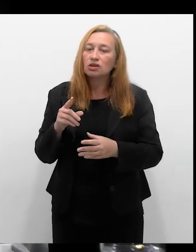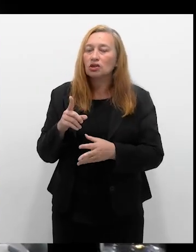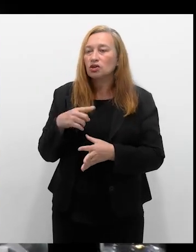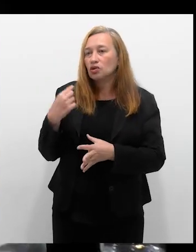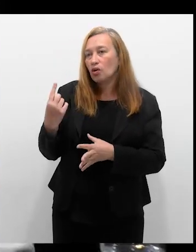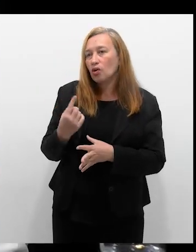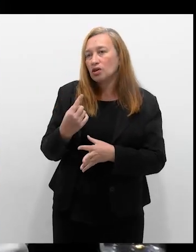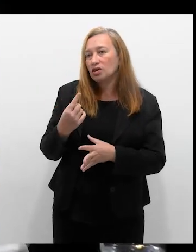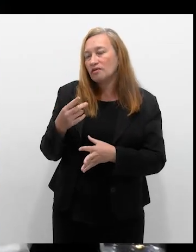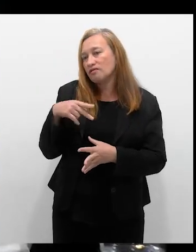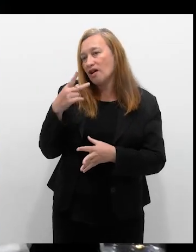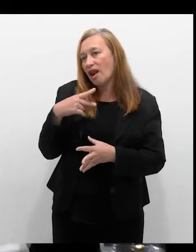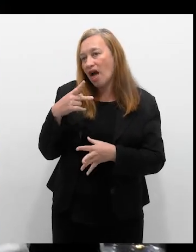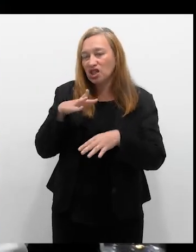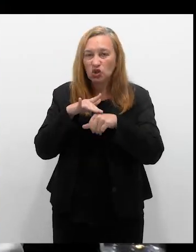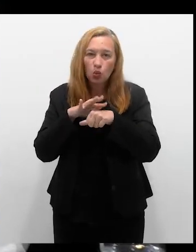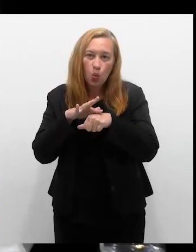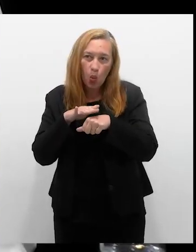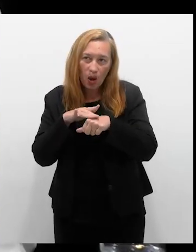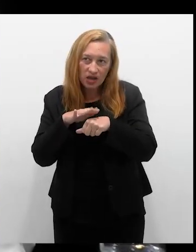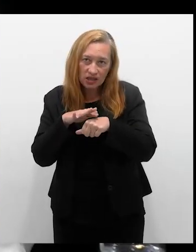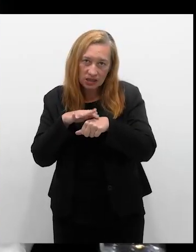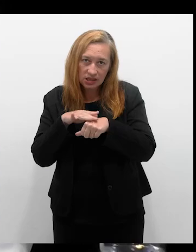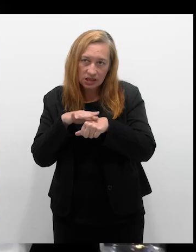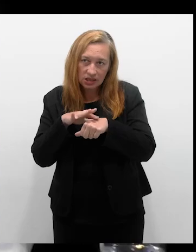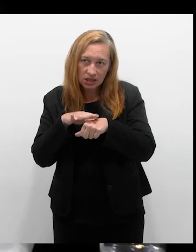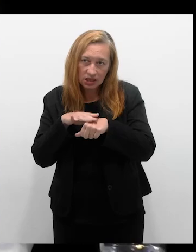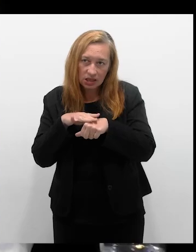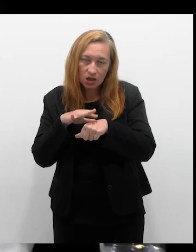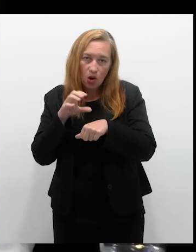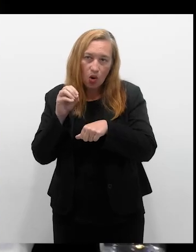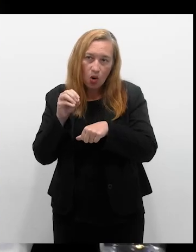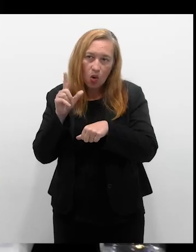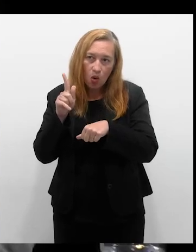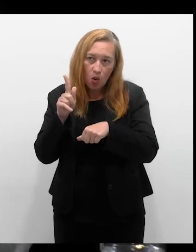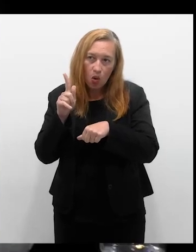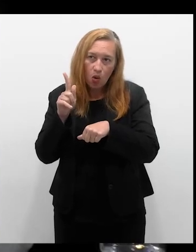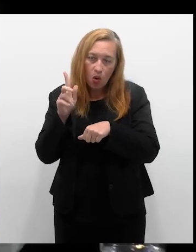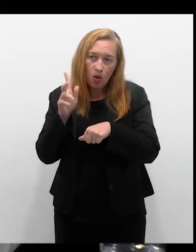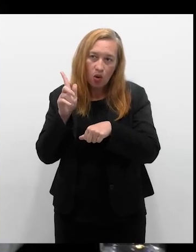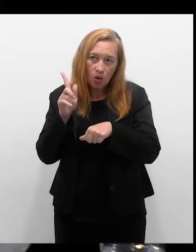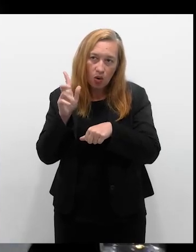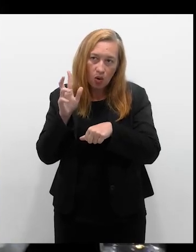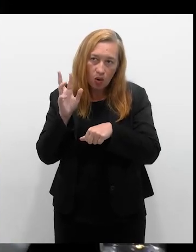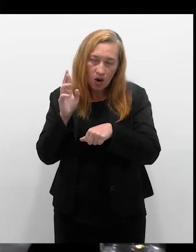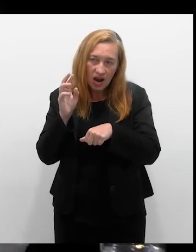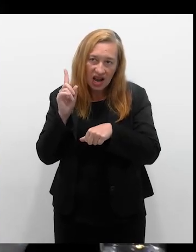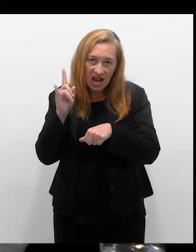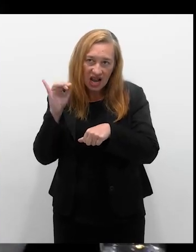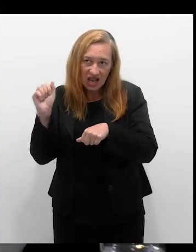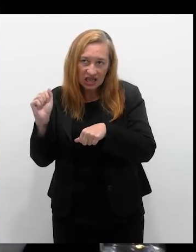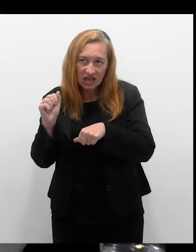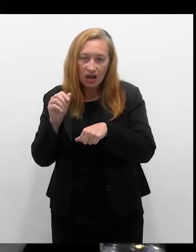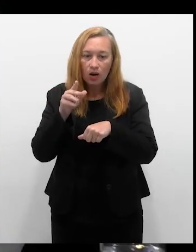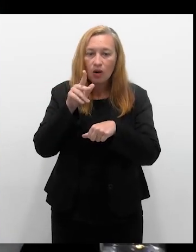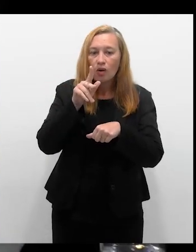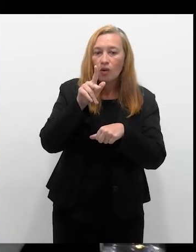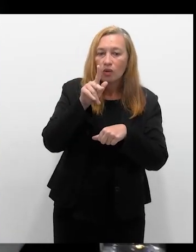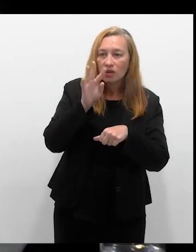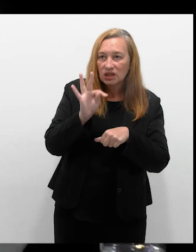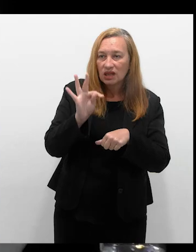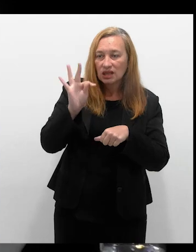gente está acostumado a falar de uma doença orgânica. Sim. Né? E esse é um dos motivos pelos quais a gente considera o TPB